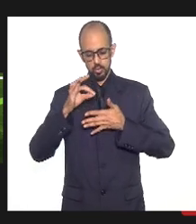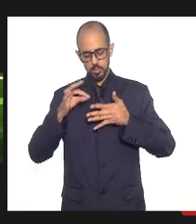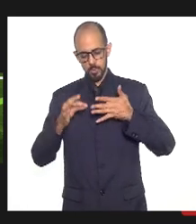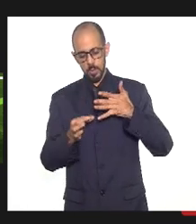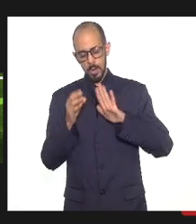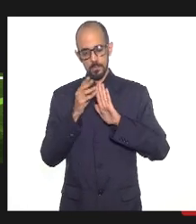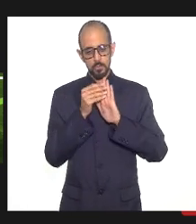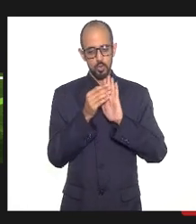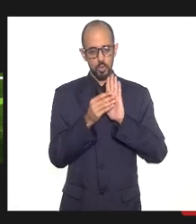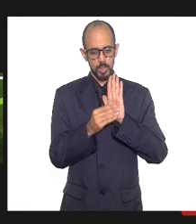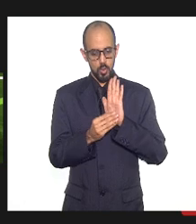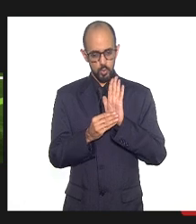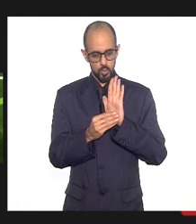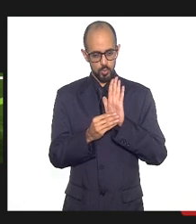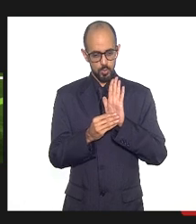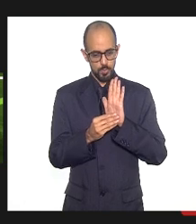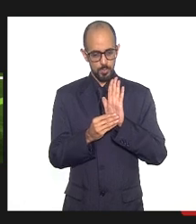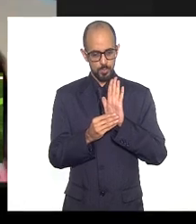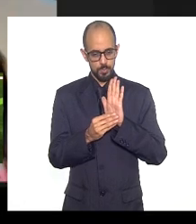conteúdo.